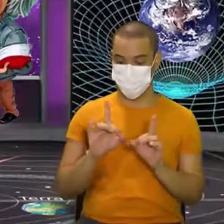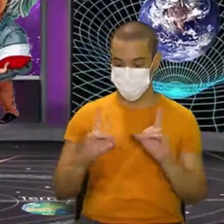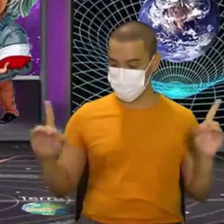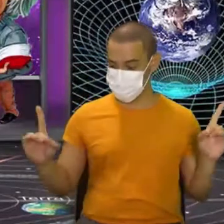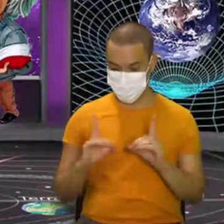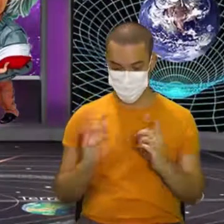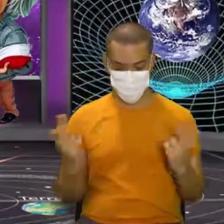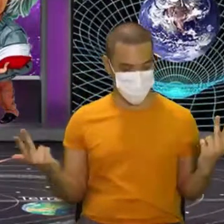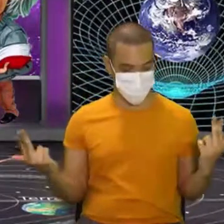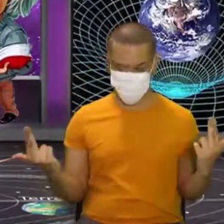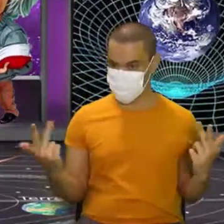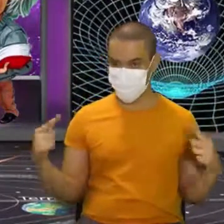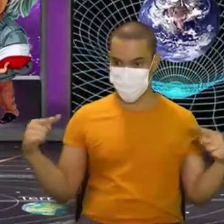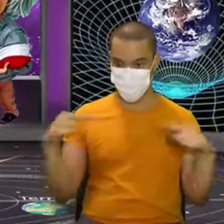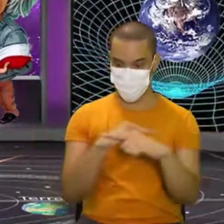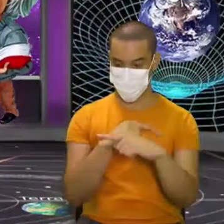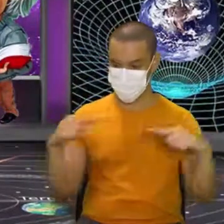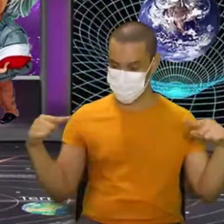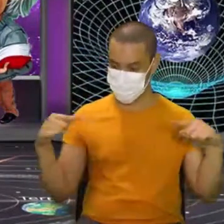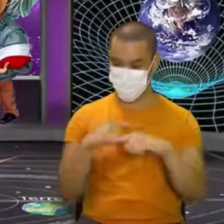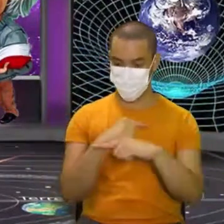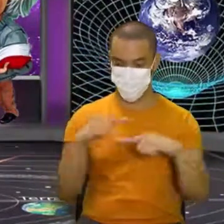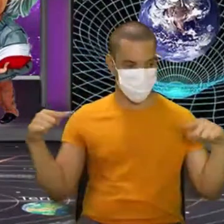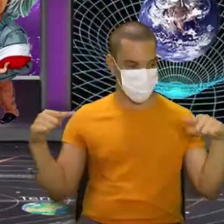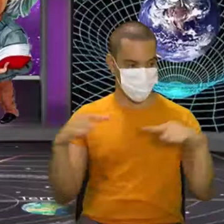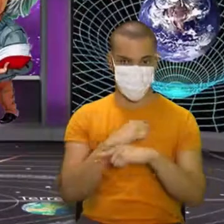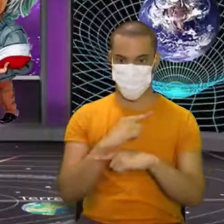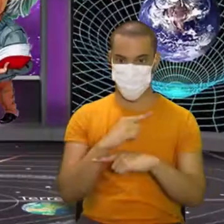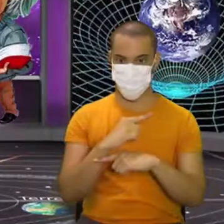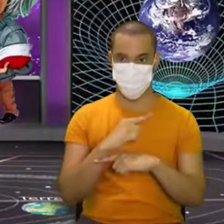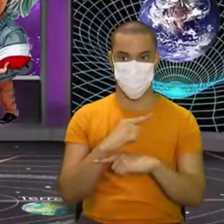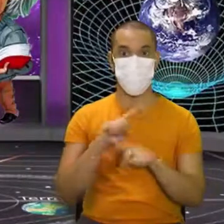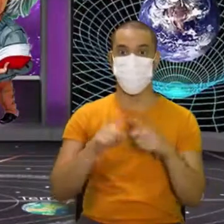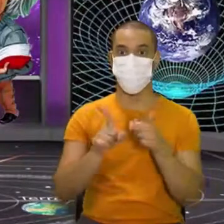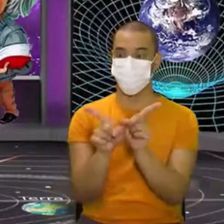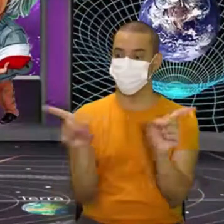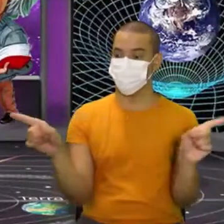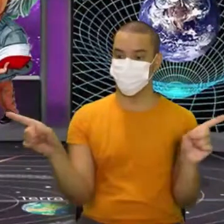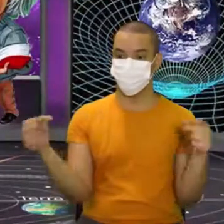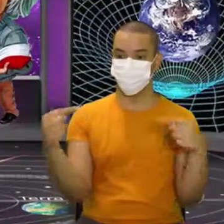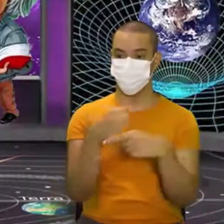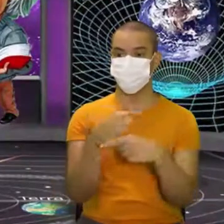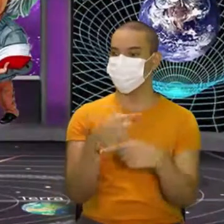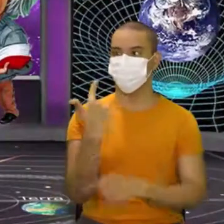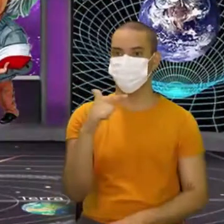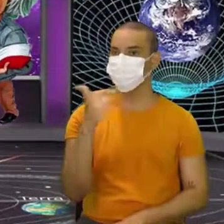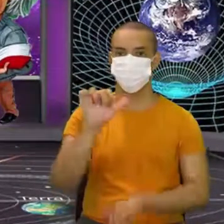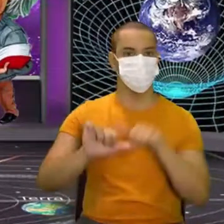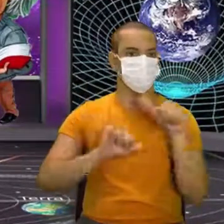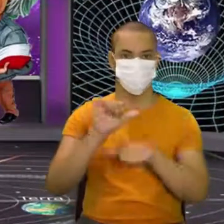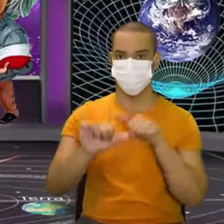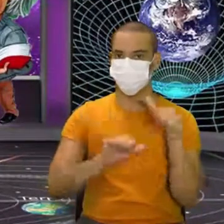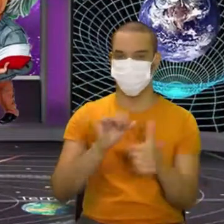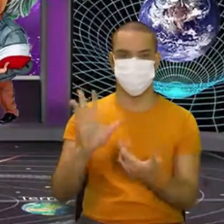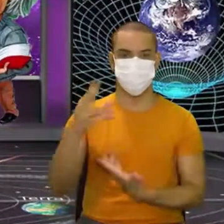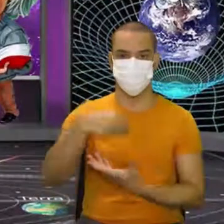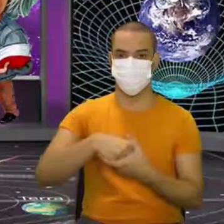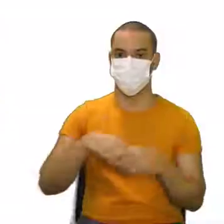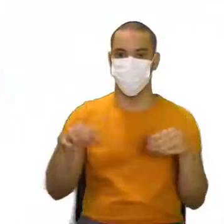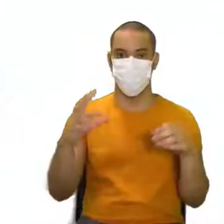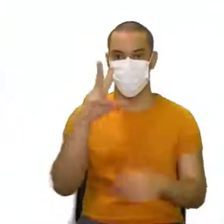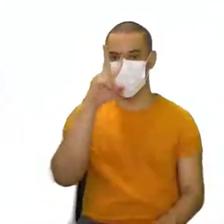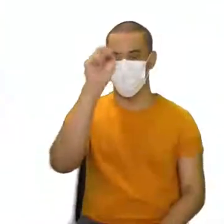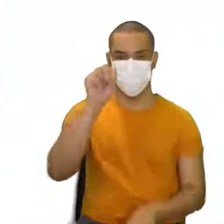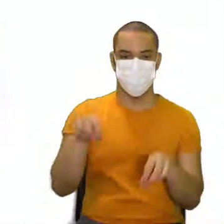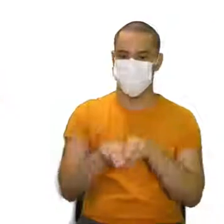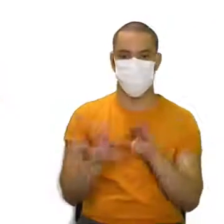Beleza então mesma direção independente do sentido não vai sofrer ação de ouça magnético vamos